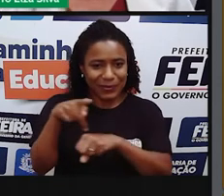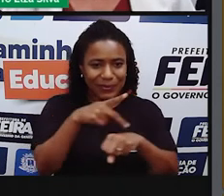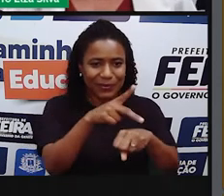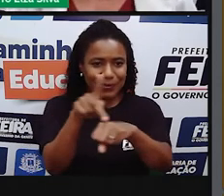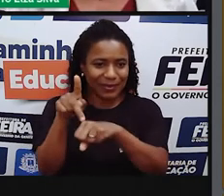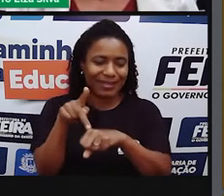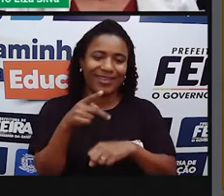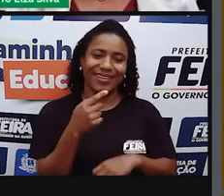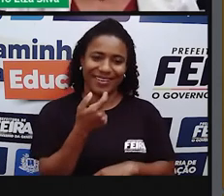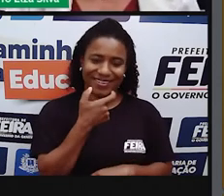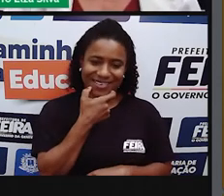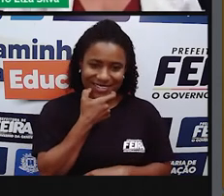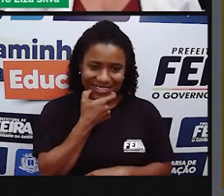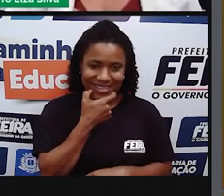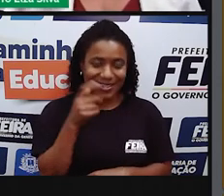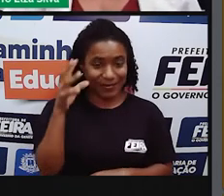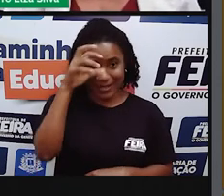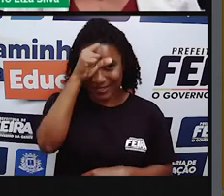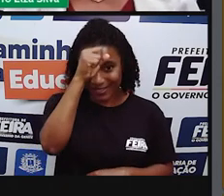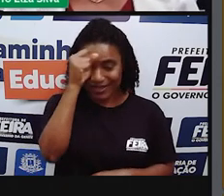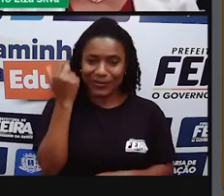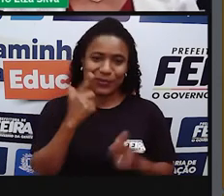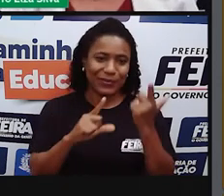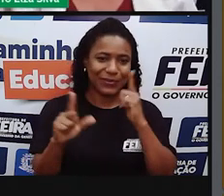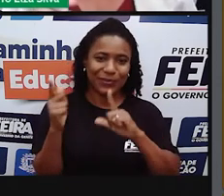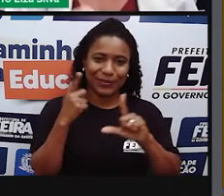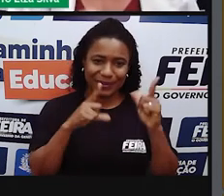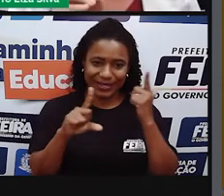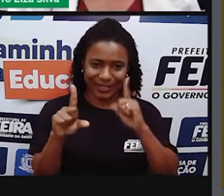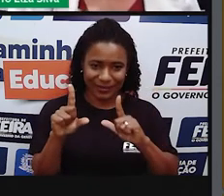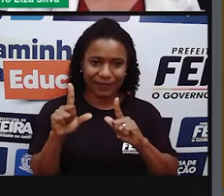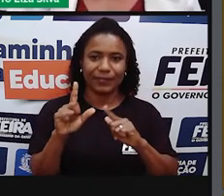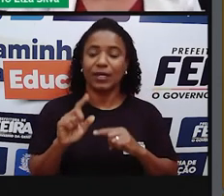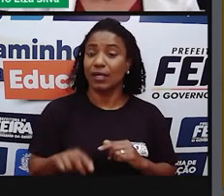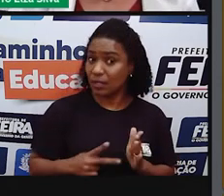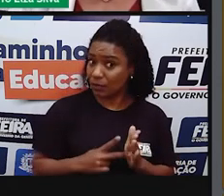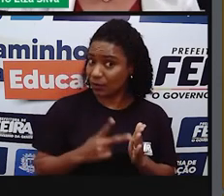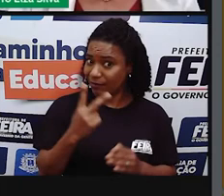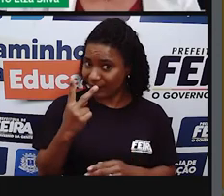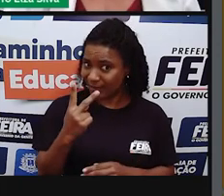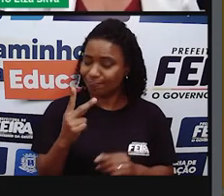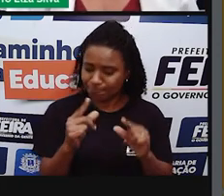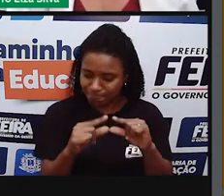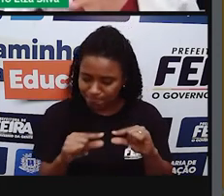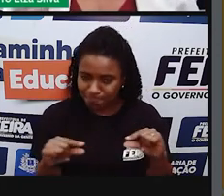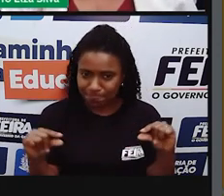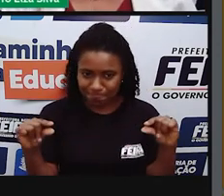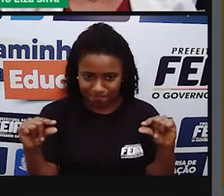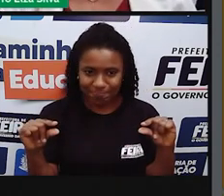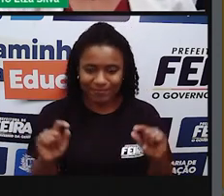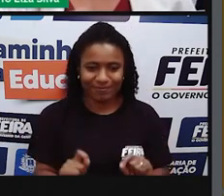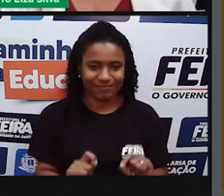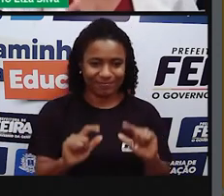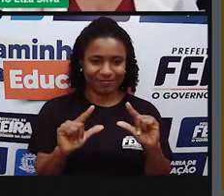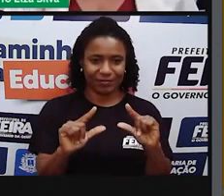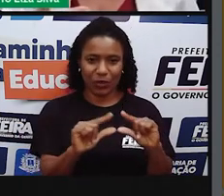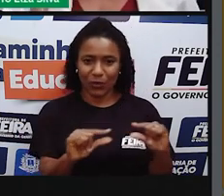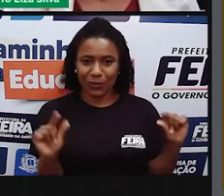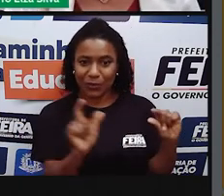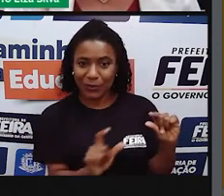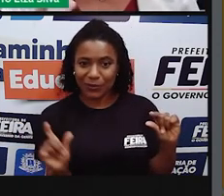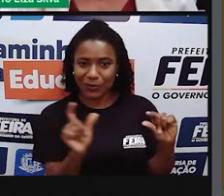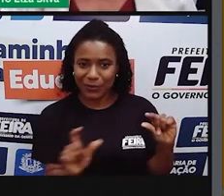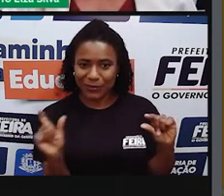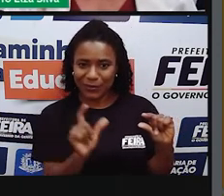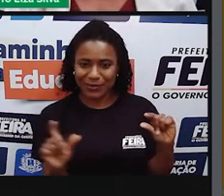da língua inglesa. E na segunda vez, você então coloca a legenda, porque através da legenda é possível que você